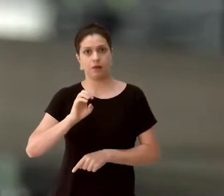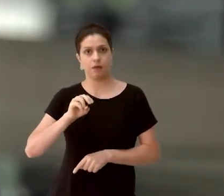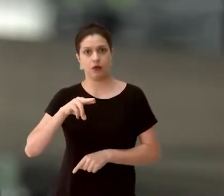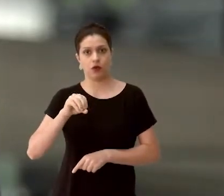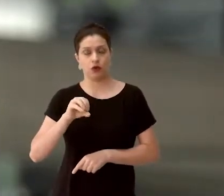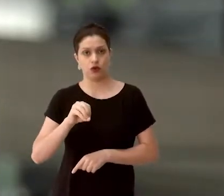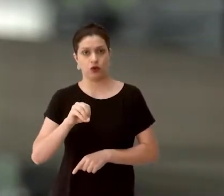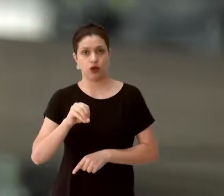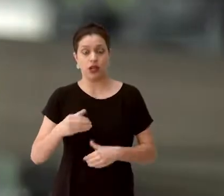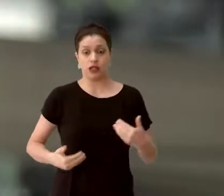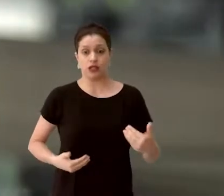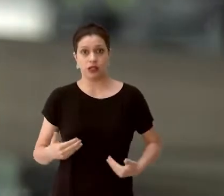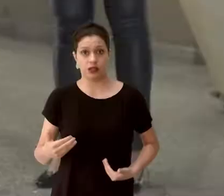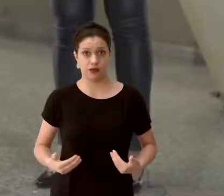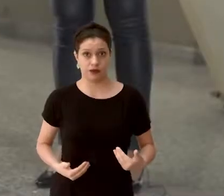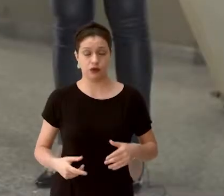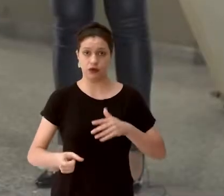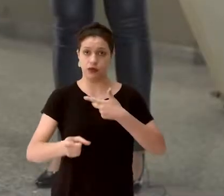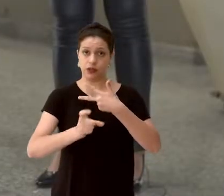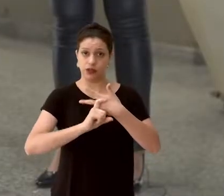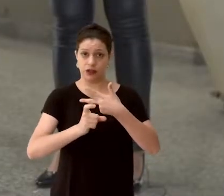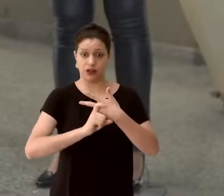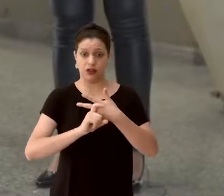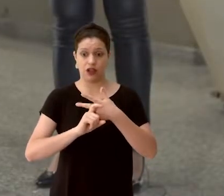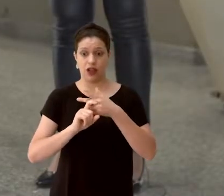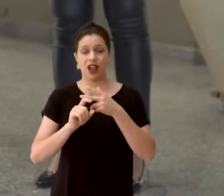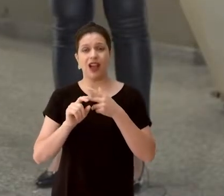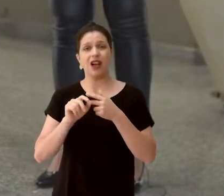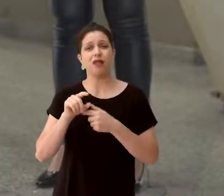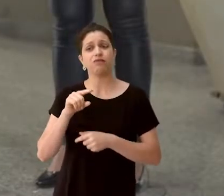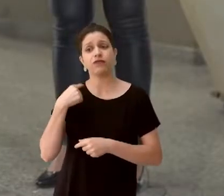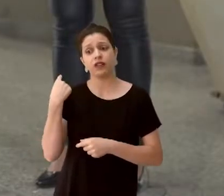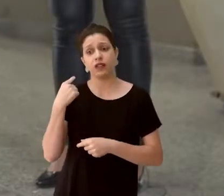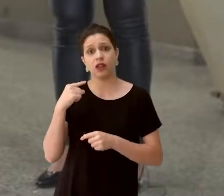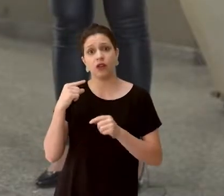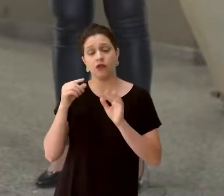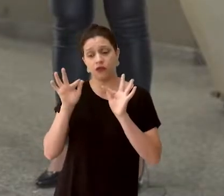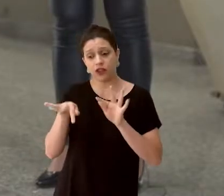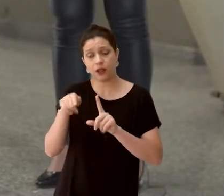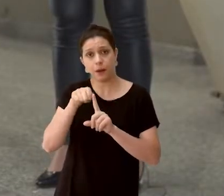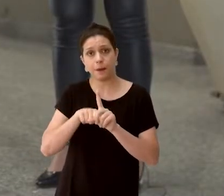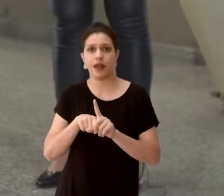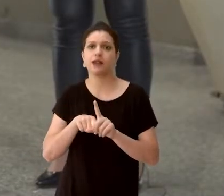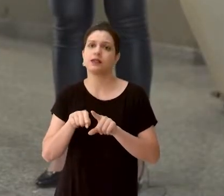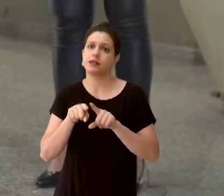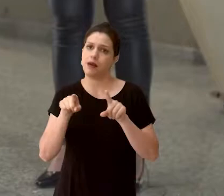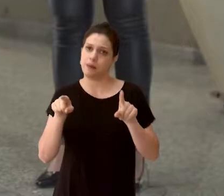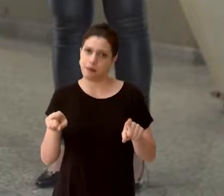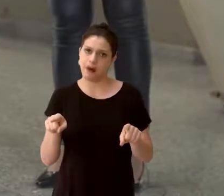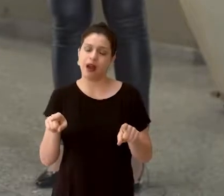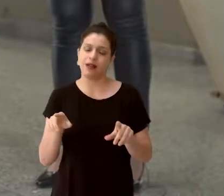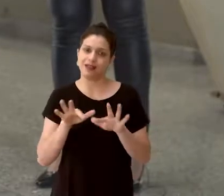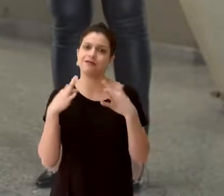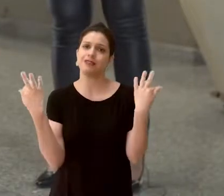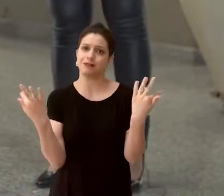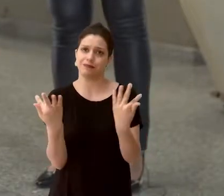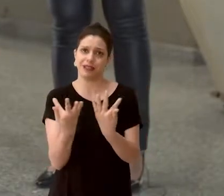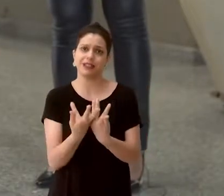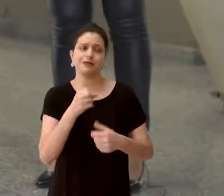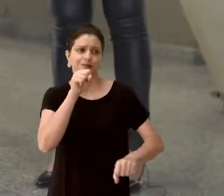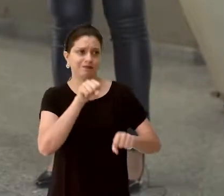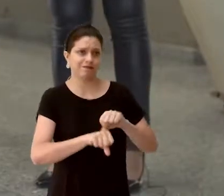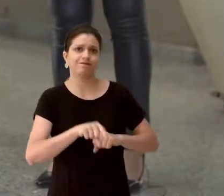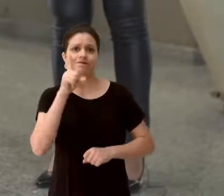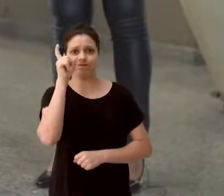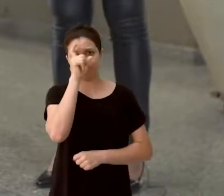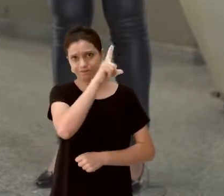aos servidores do Poder Executivo. Ele venceria no fim daquele mês e poderia impactar as finanças de famílias